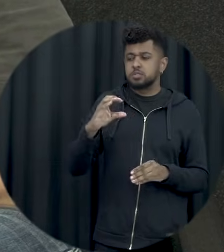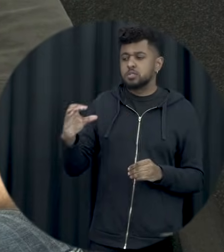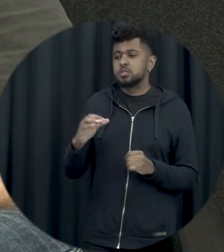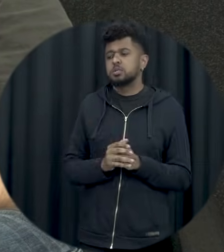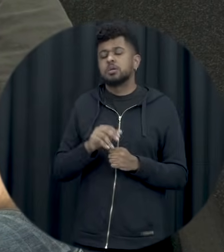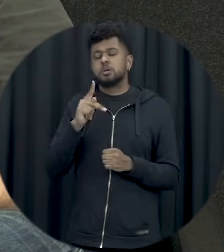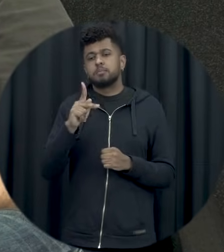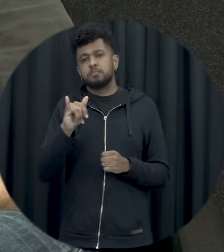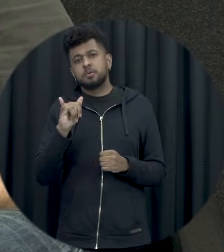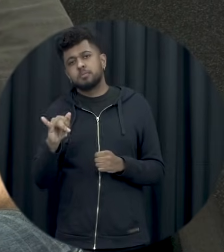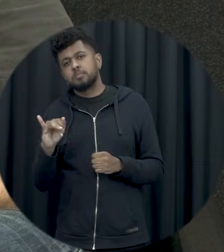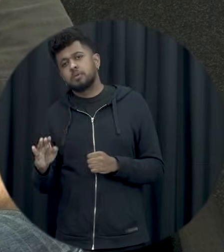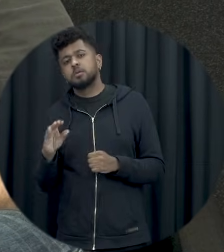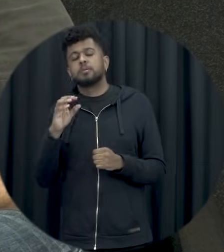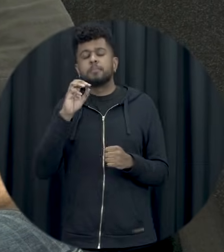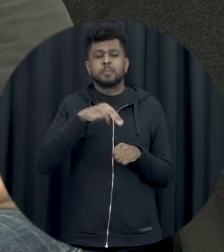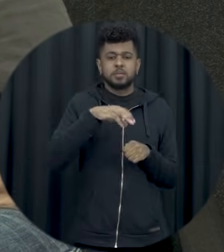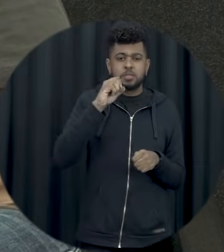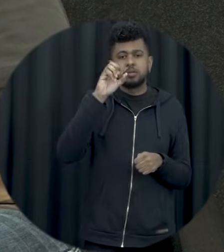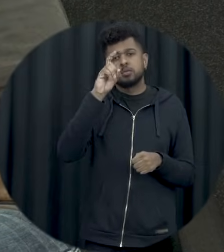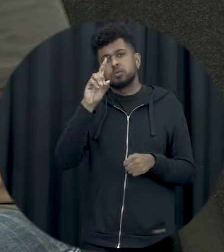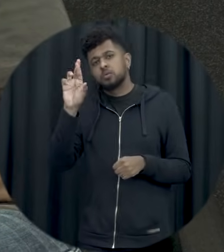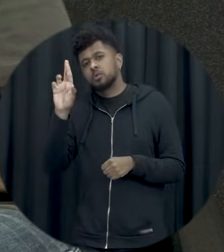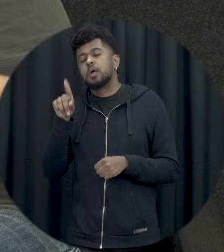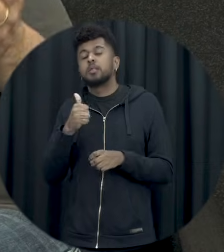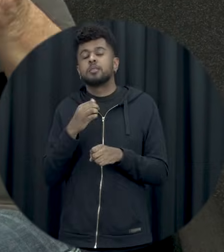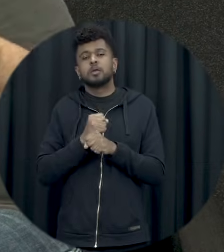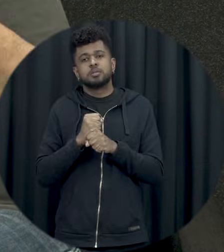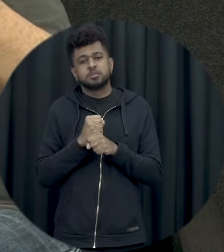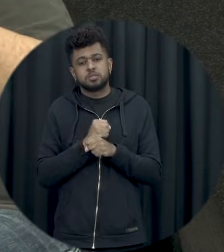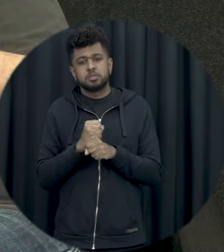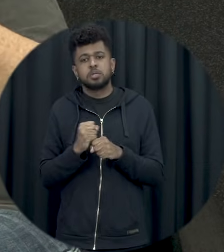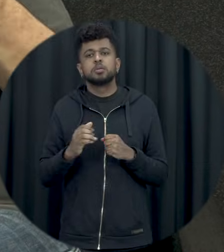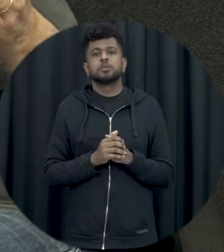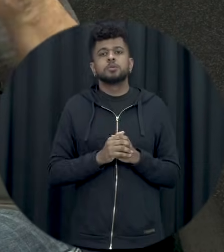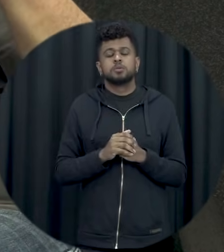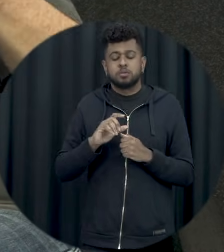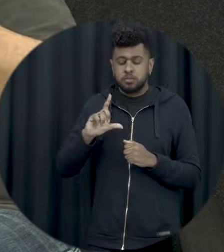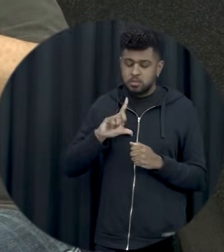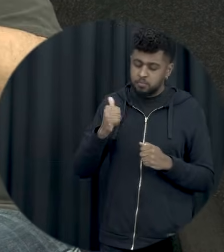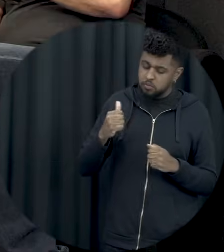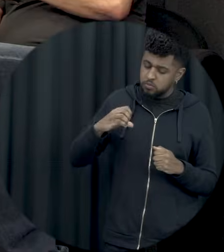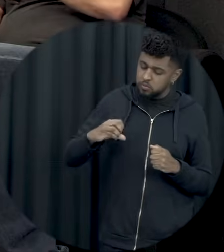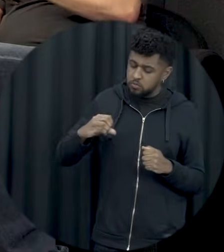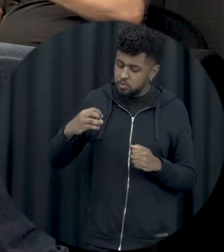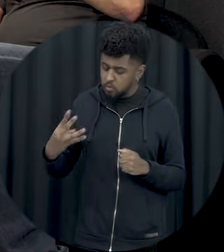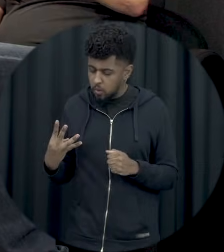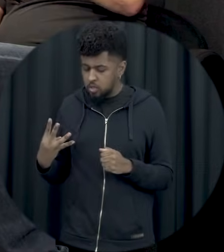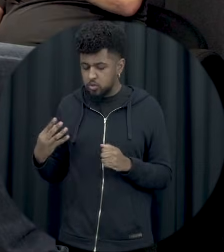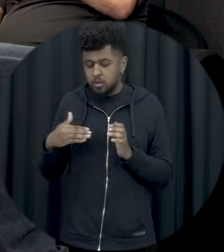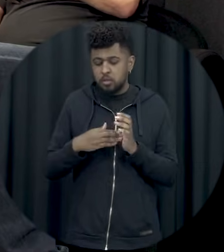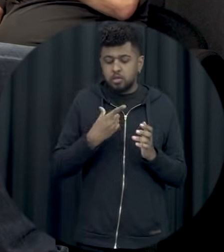mestrado, doutorado, e foram 10 anos, de fato, onde, desde 94, né, melhor dizendo, de 94 a 2010,